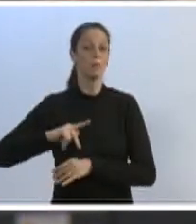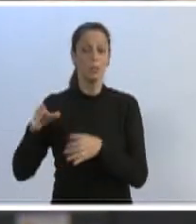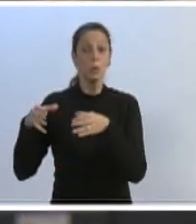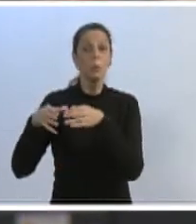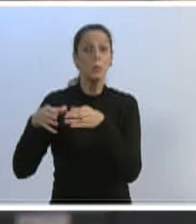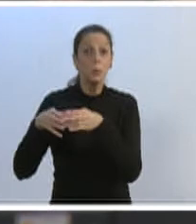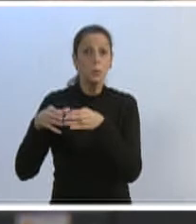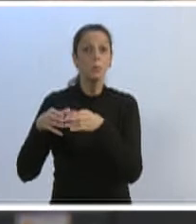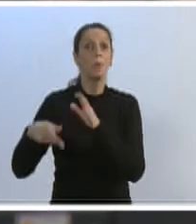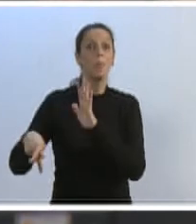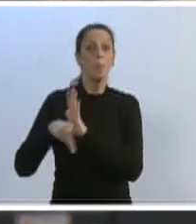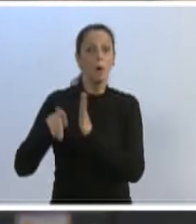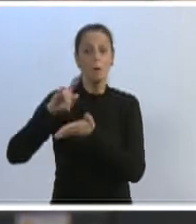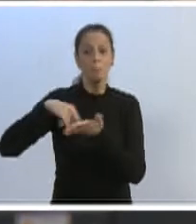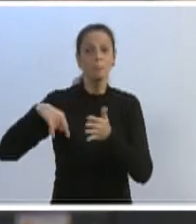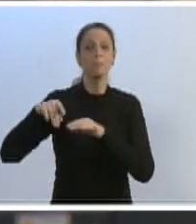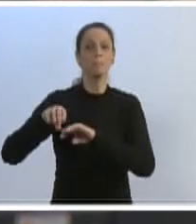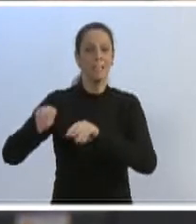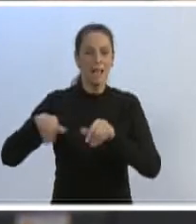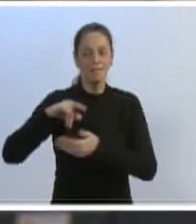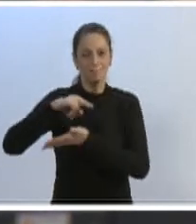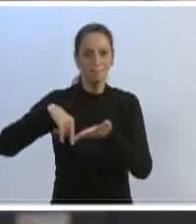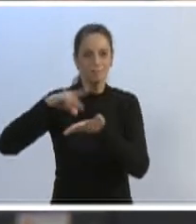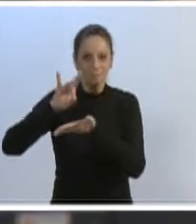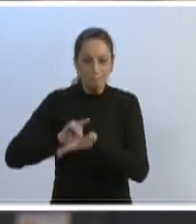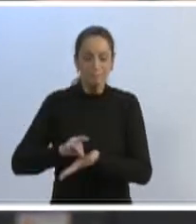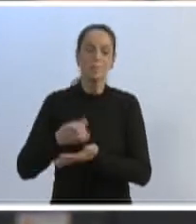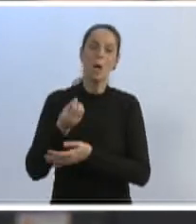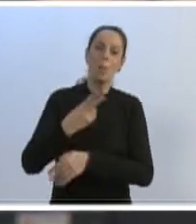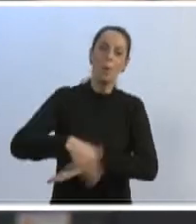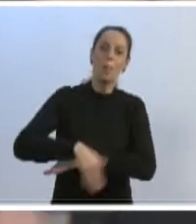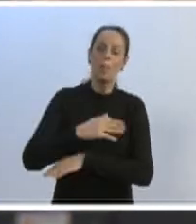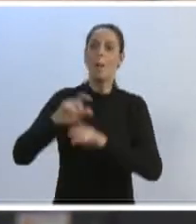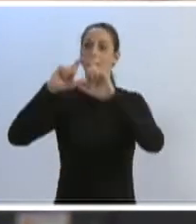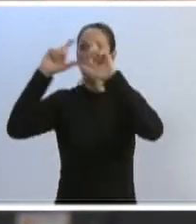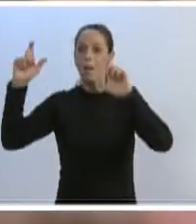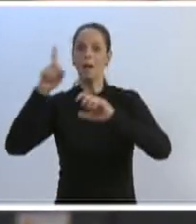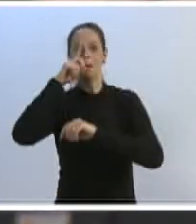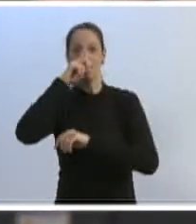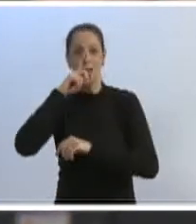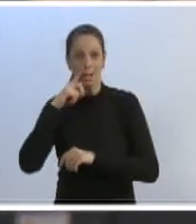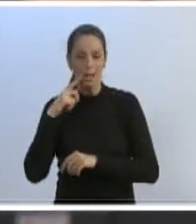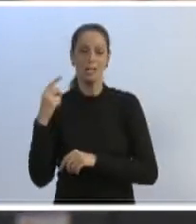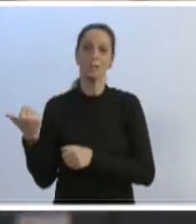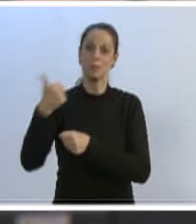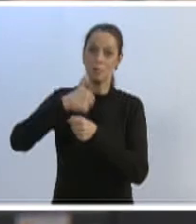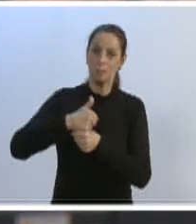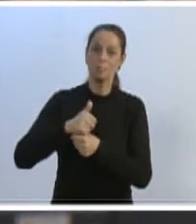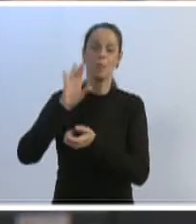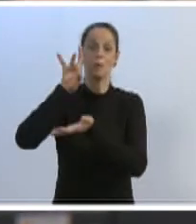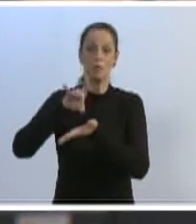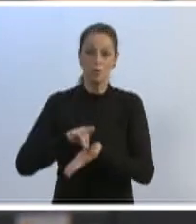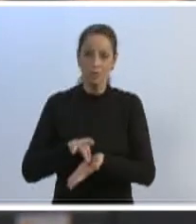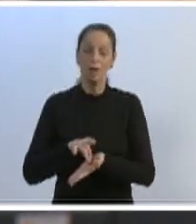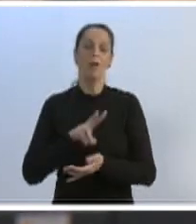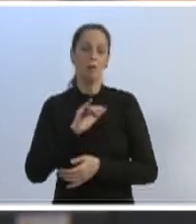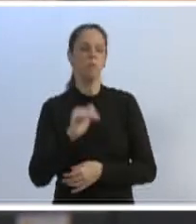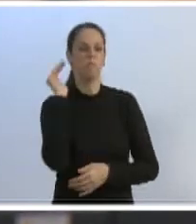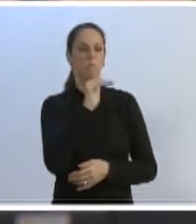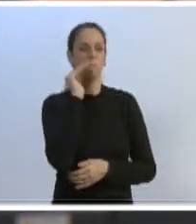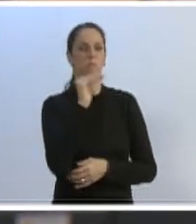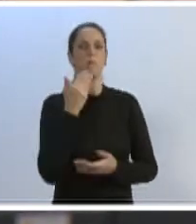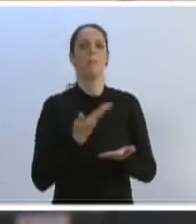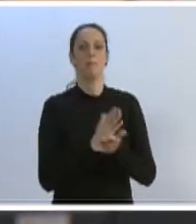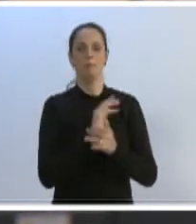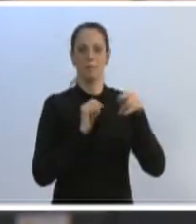vislumbra soluções para ajuste de placa amarela, para loteamentos irregulares, para toda essa antiga novela que se arrasta no nosso município. Desejo êxito,